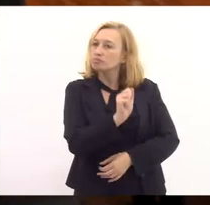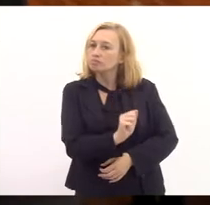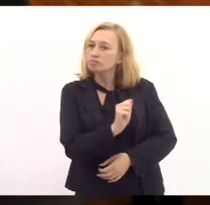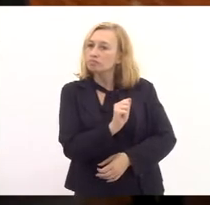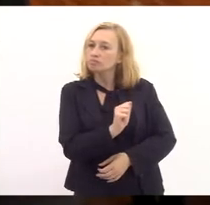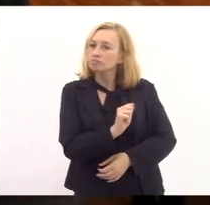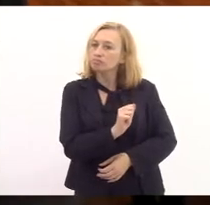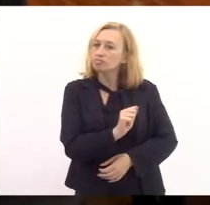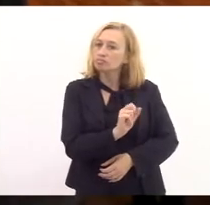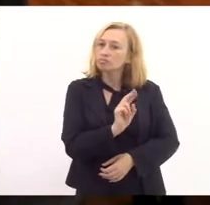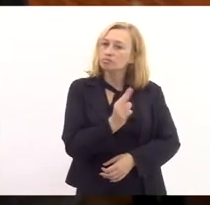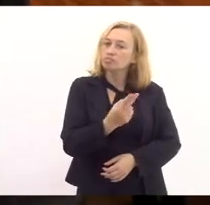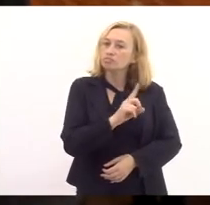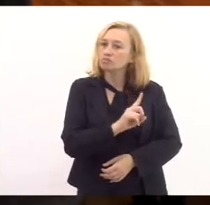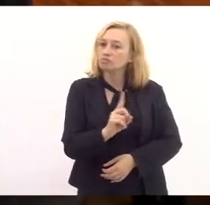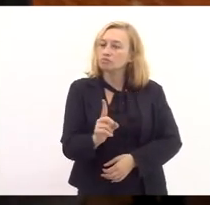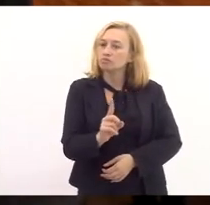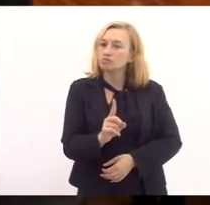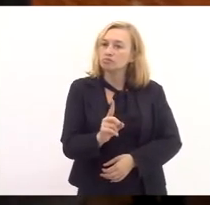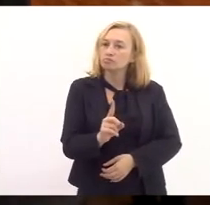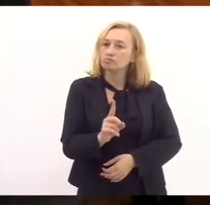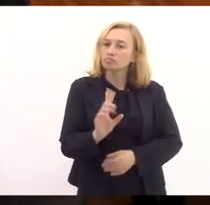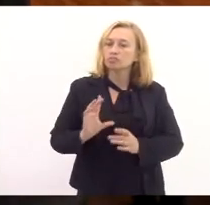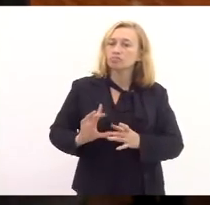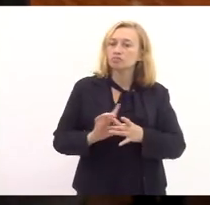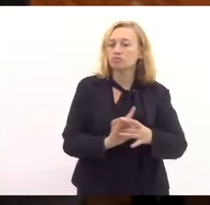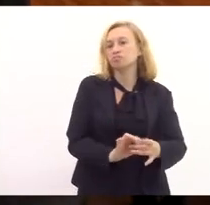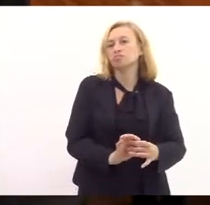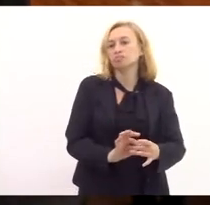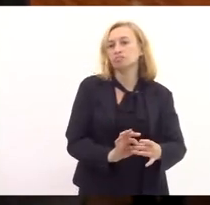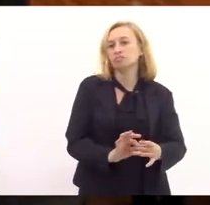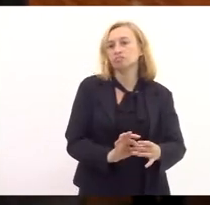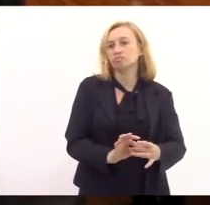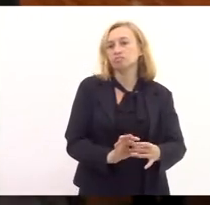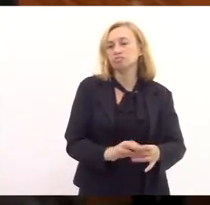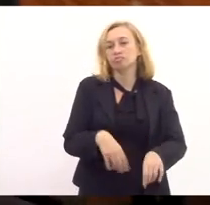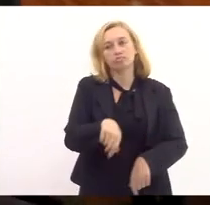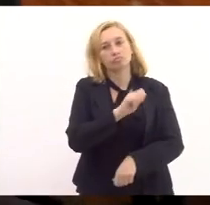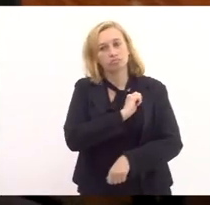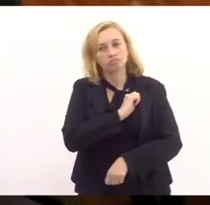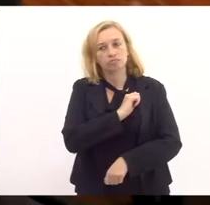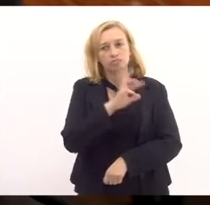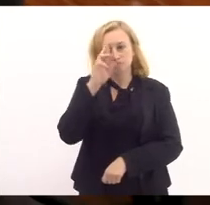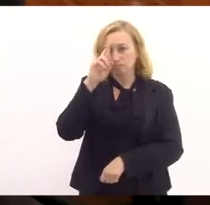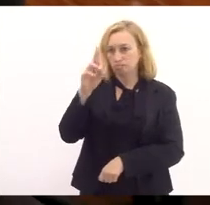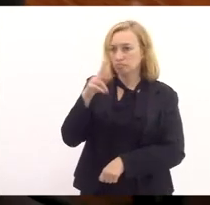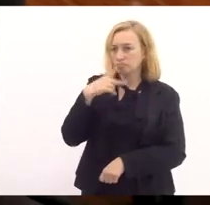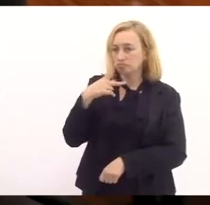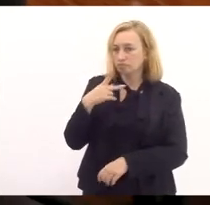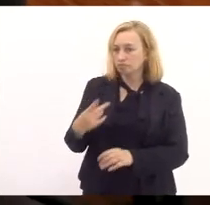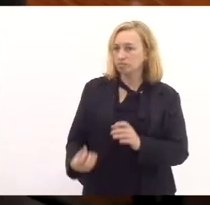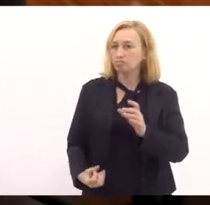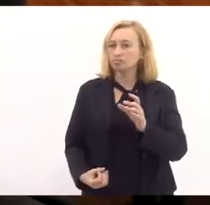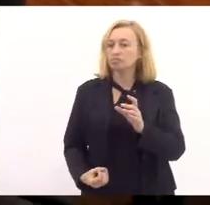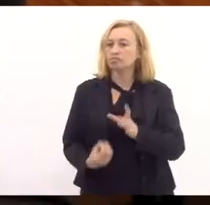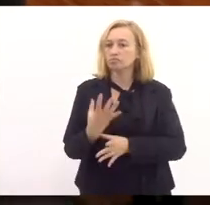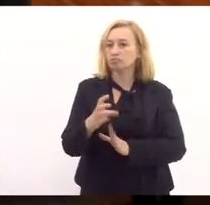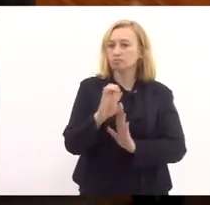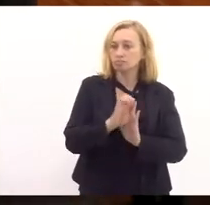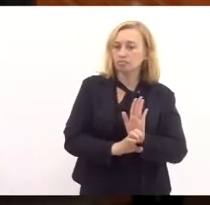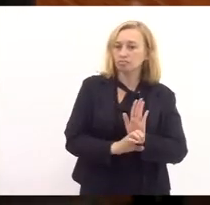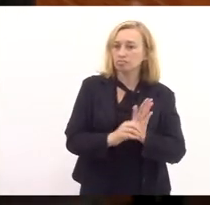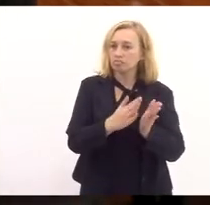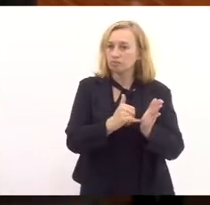estariam ou não vinculadas ao regime de recuperação fiscal. Vossa Excelência fez uma emenda excluindo as